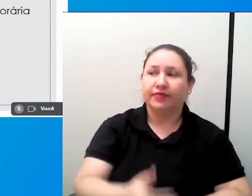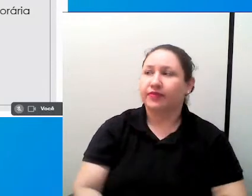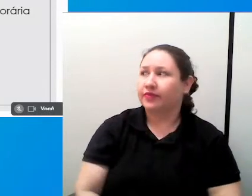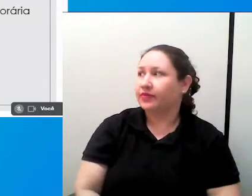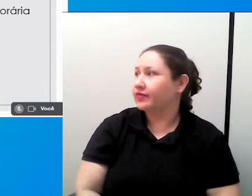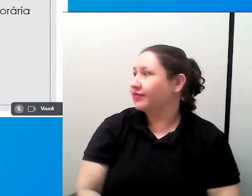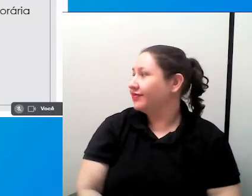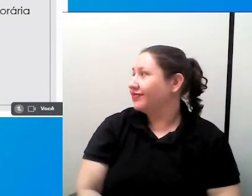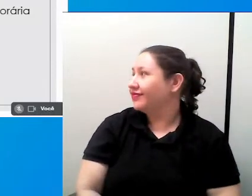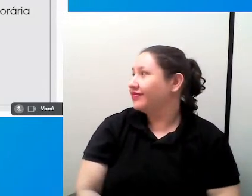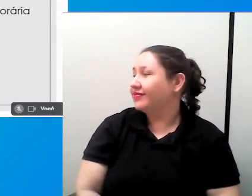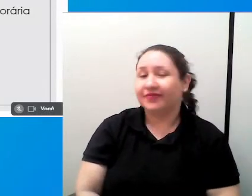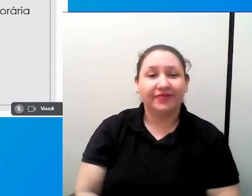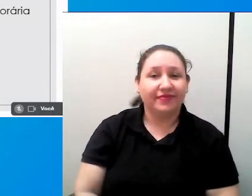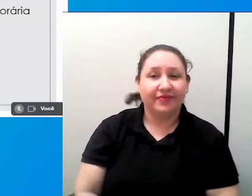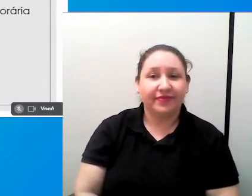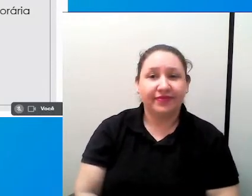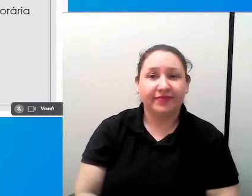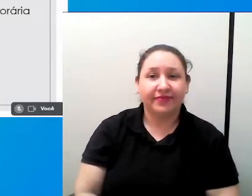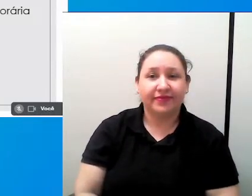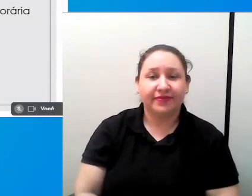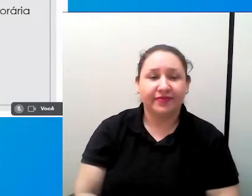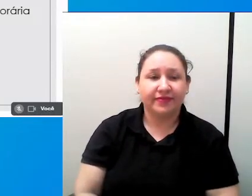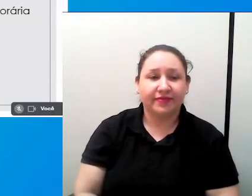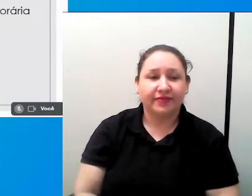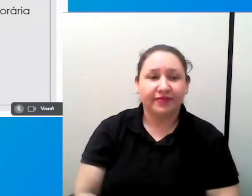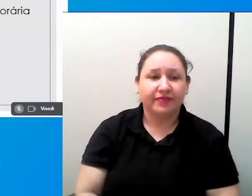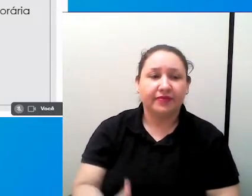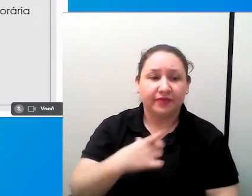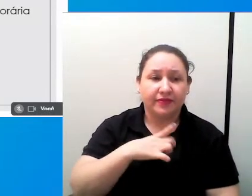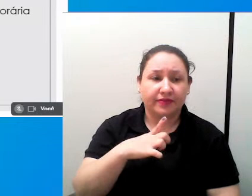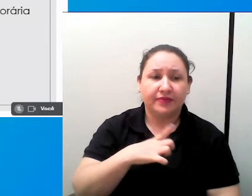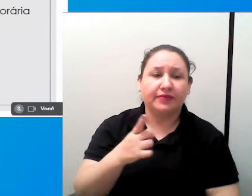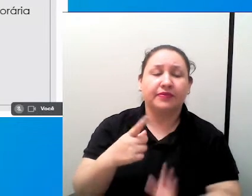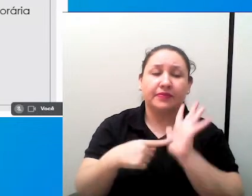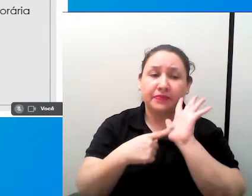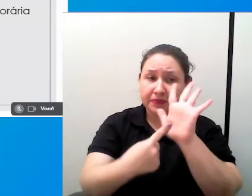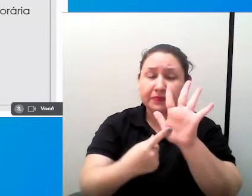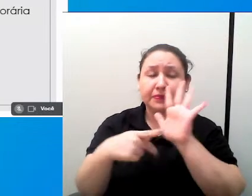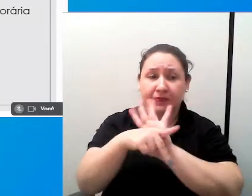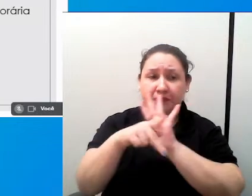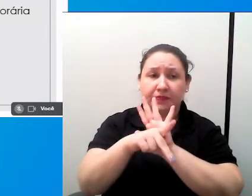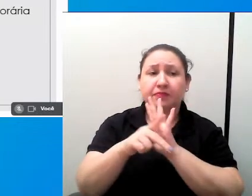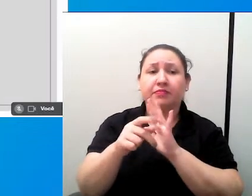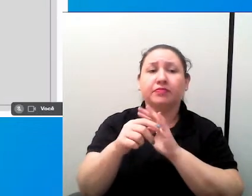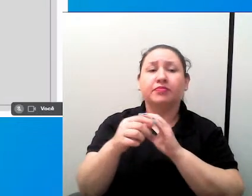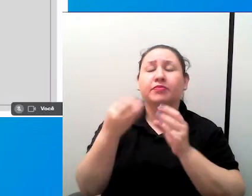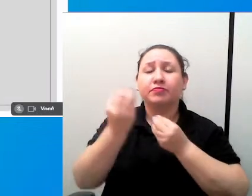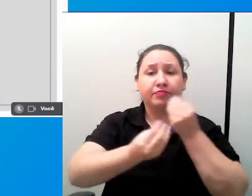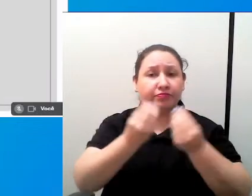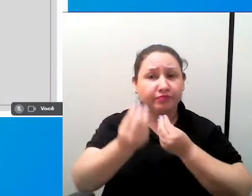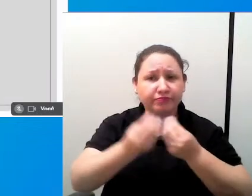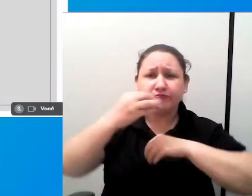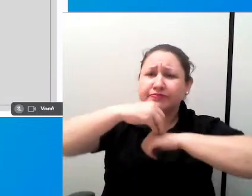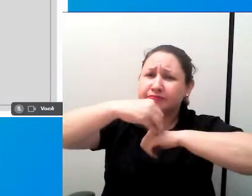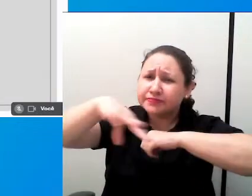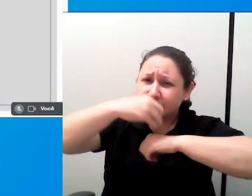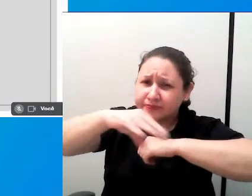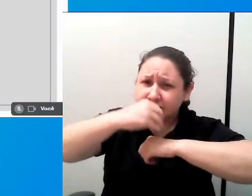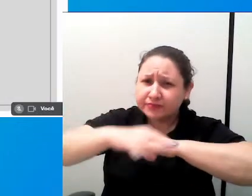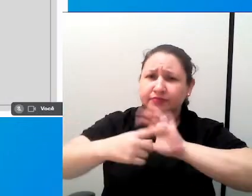instituição, optamos para que fosse como uma unidade específica de extensão, né? Então,